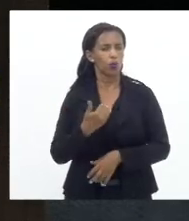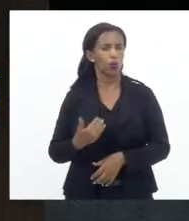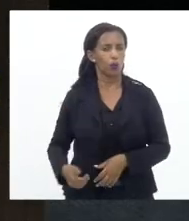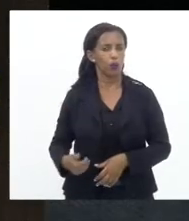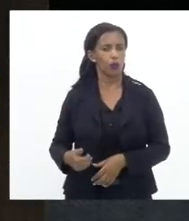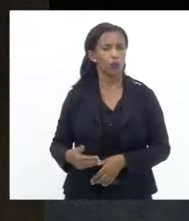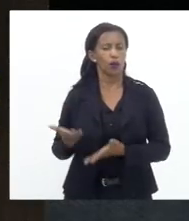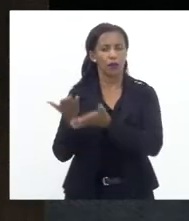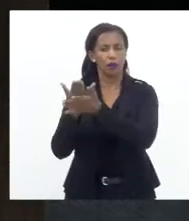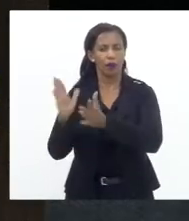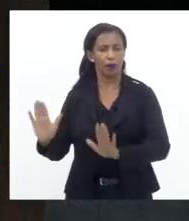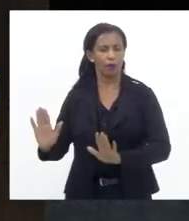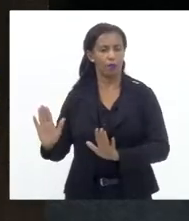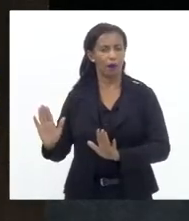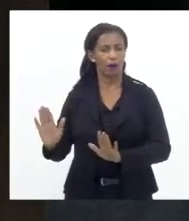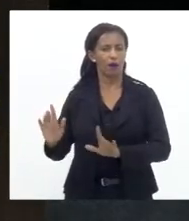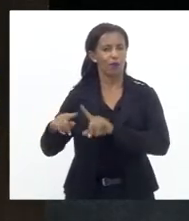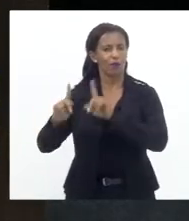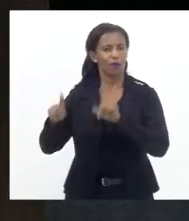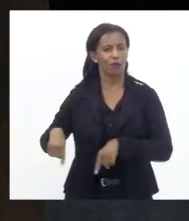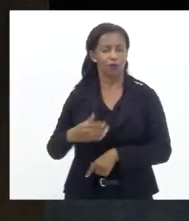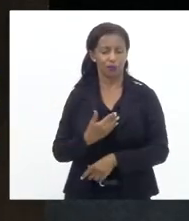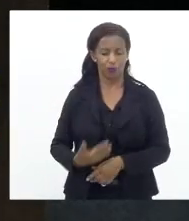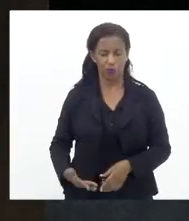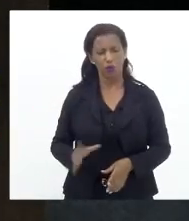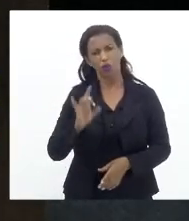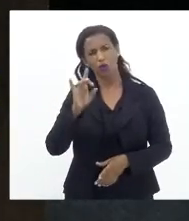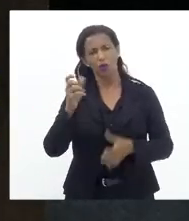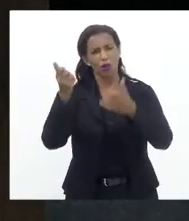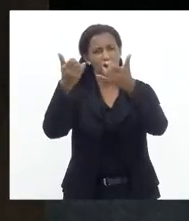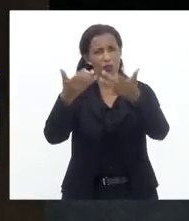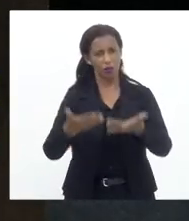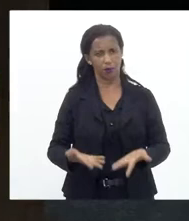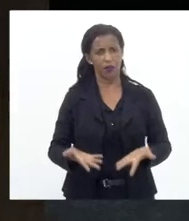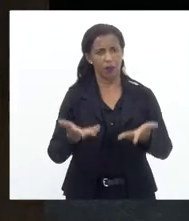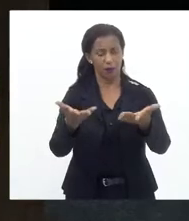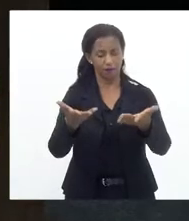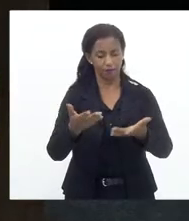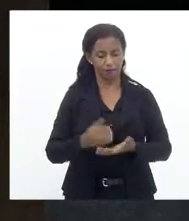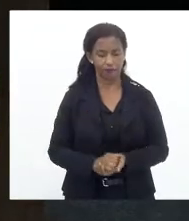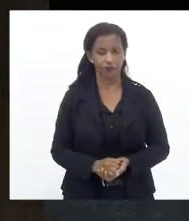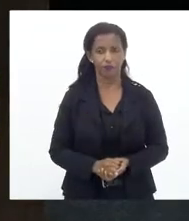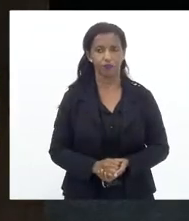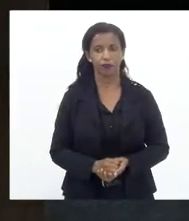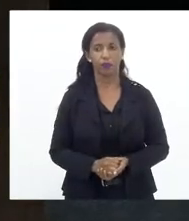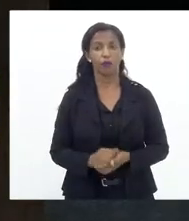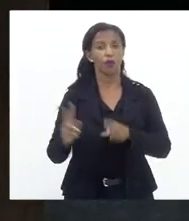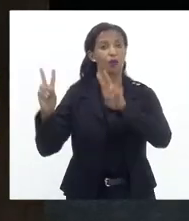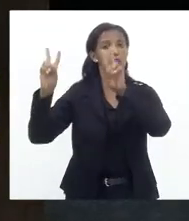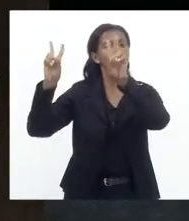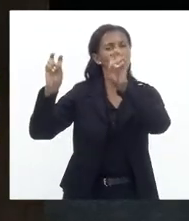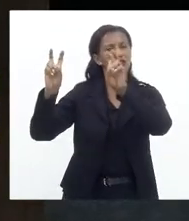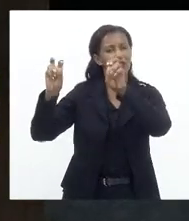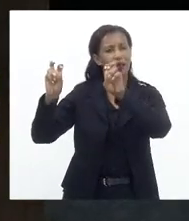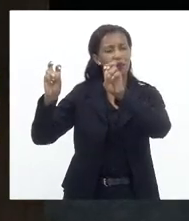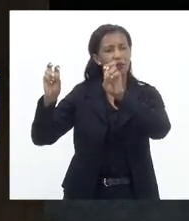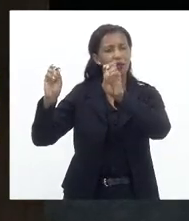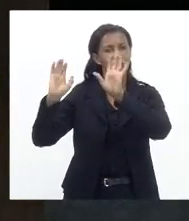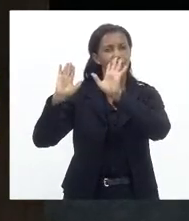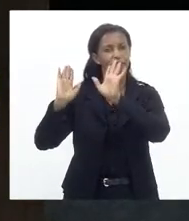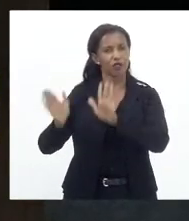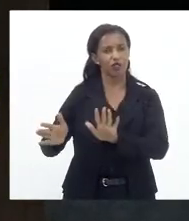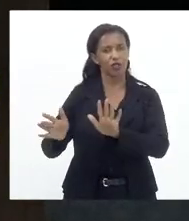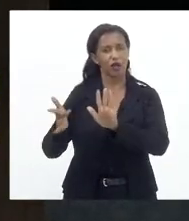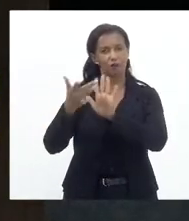a matar o funcionalismo público então solta eu queria da satisfação publicamente você leia dos temas que já foram